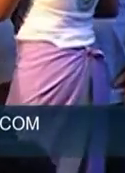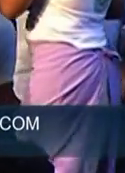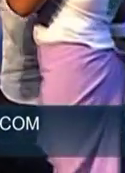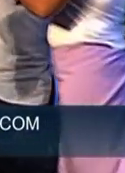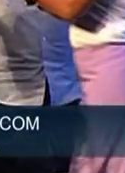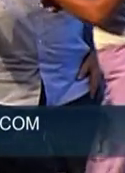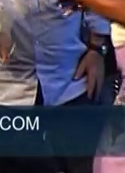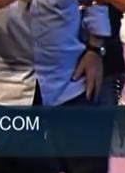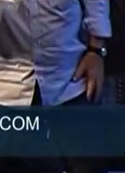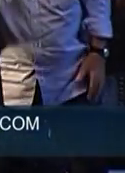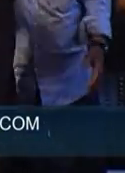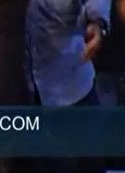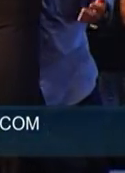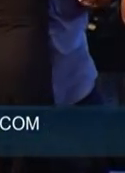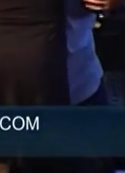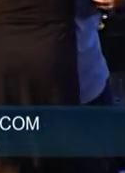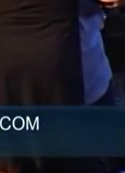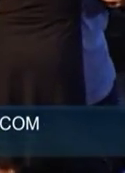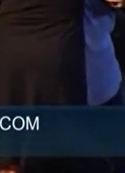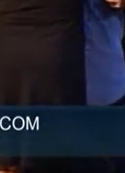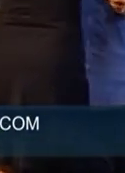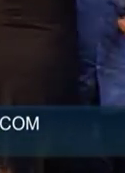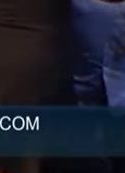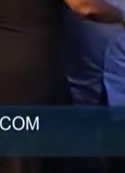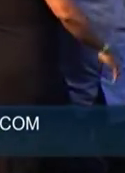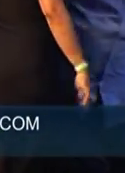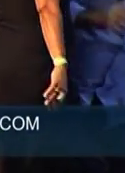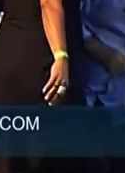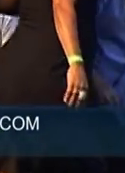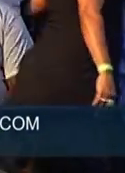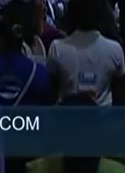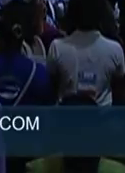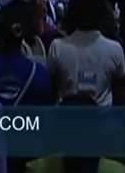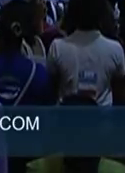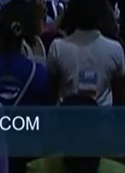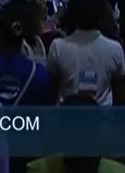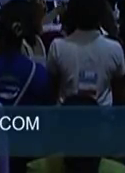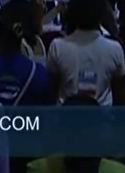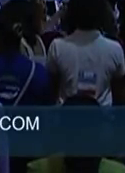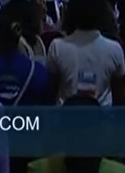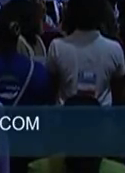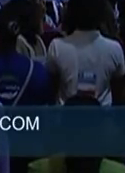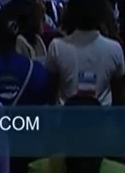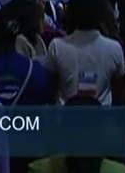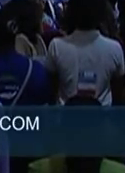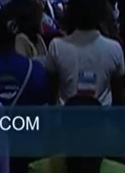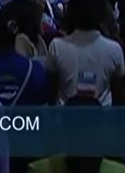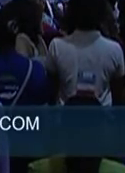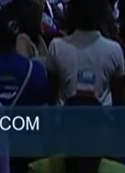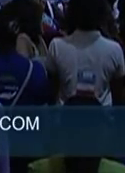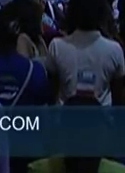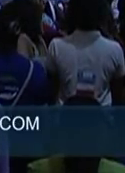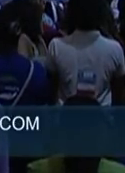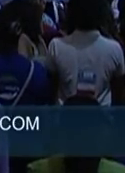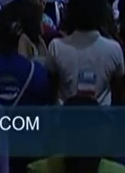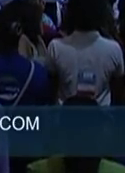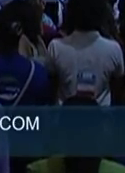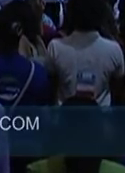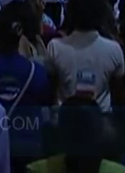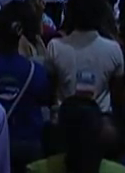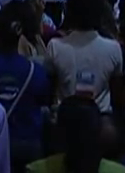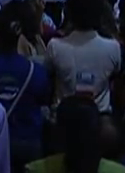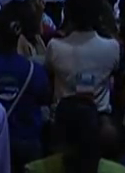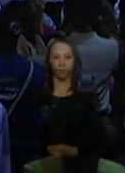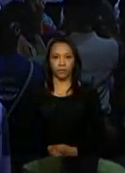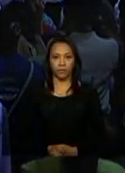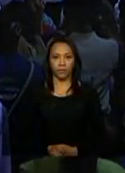Para receber o prêmio das mãos da ministra do Meio Ambiente, Isabela Teixeira, convidamos o prefeito